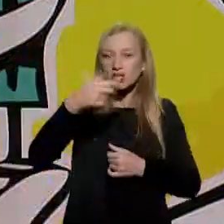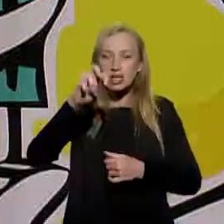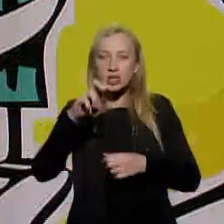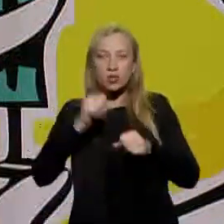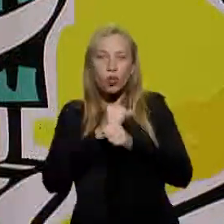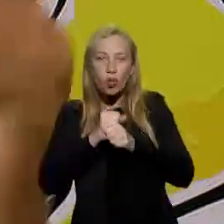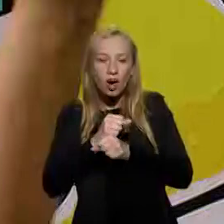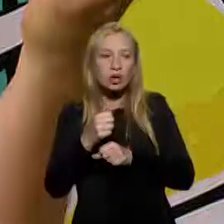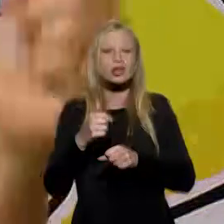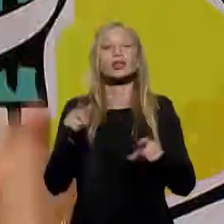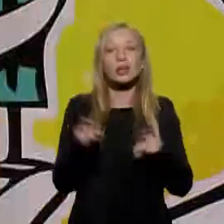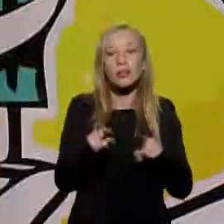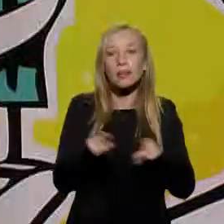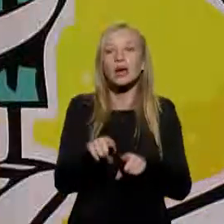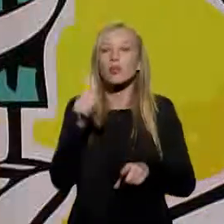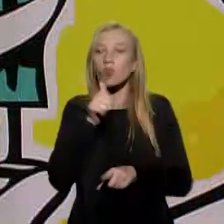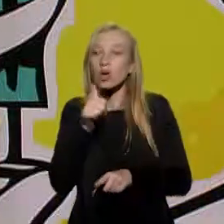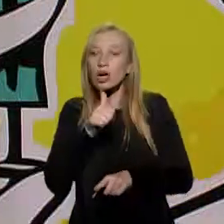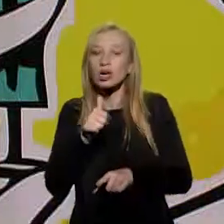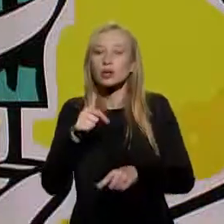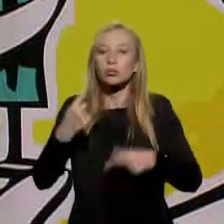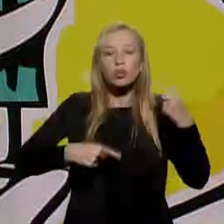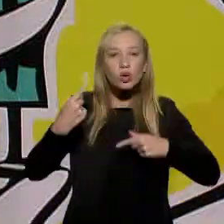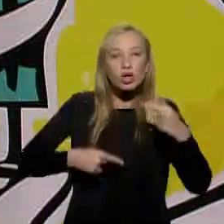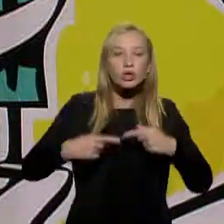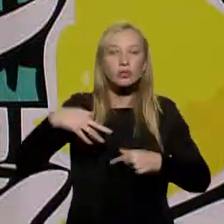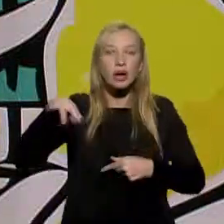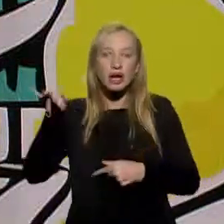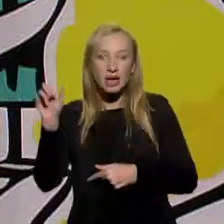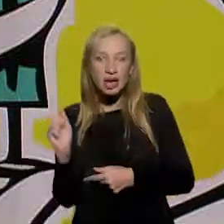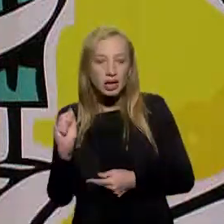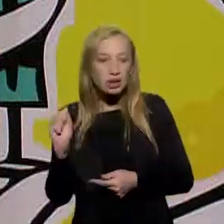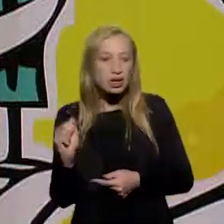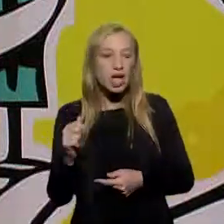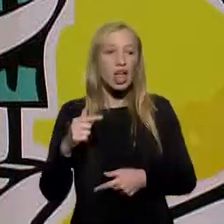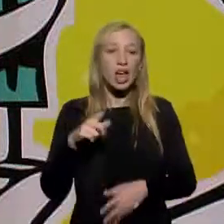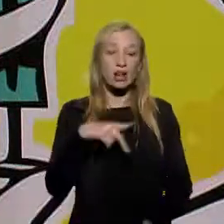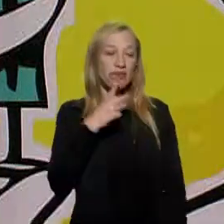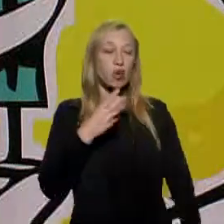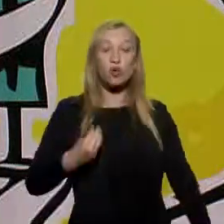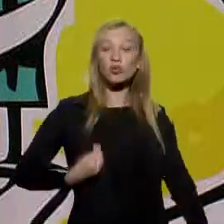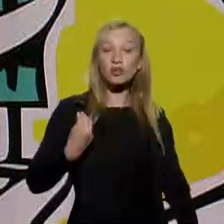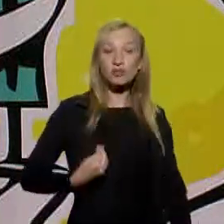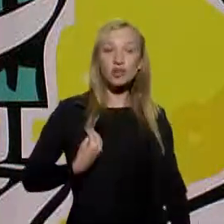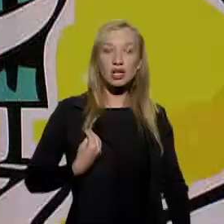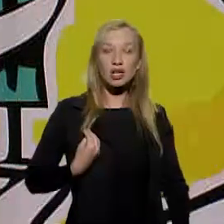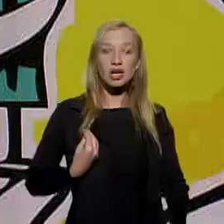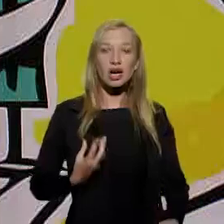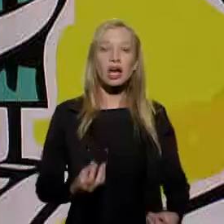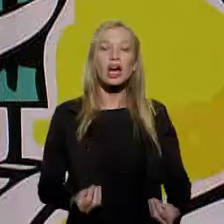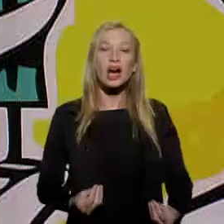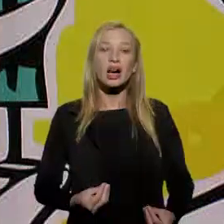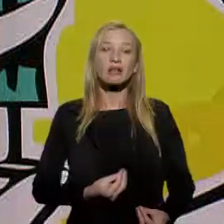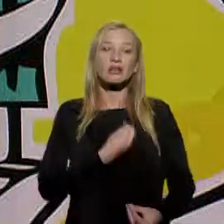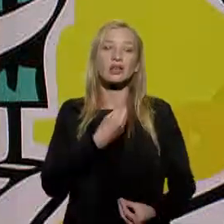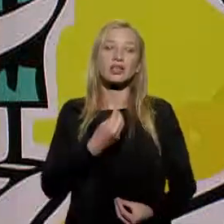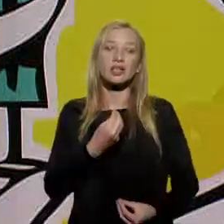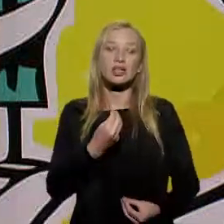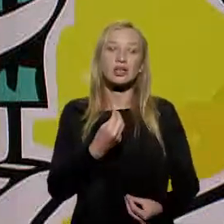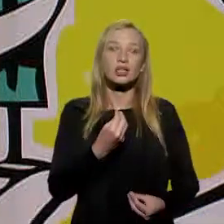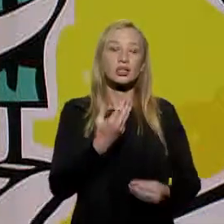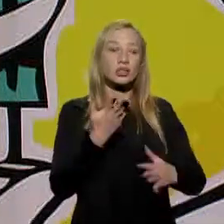25 anos da minha mulher de um político amarelos e ela disse o seguinte eu vivia vida que os cargos juscelino me ter